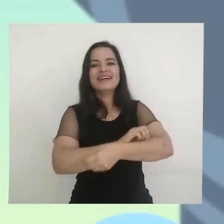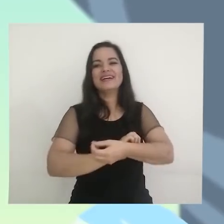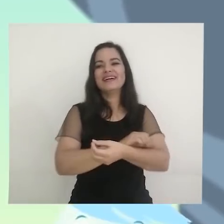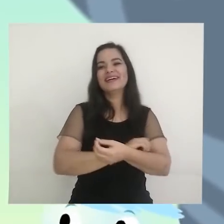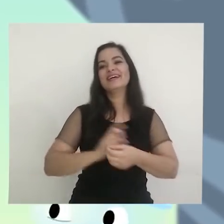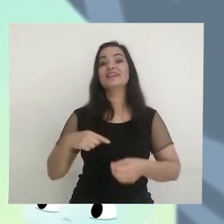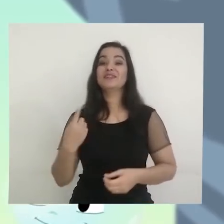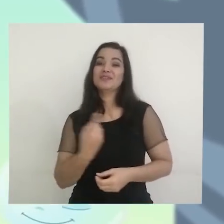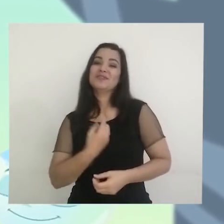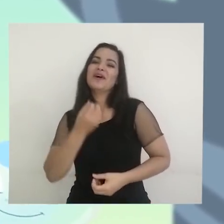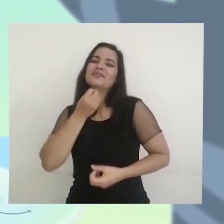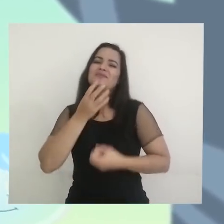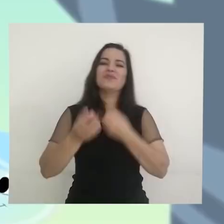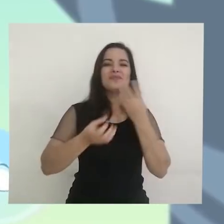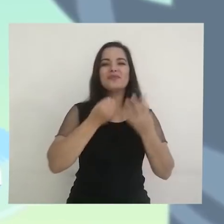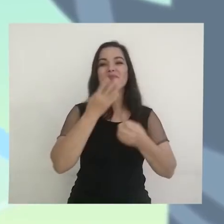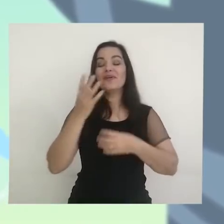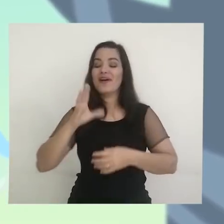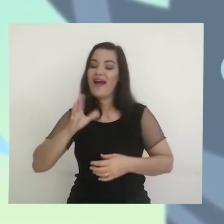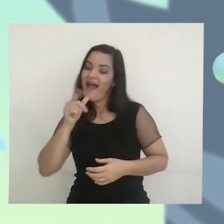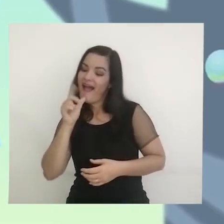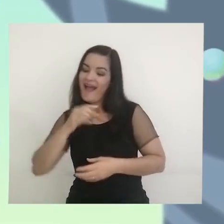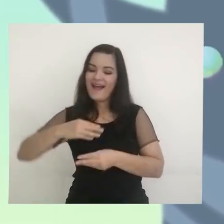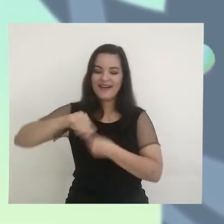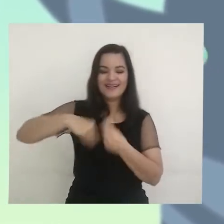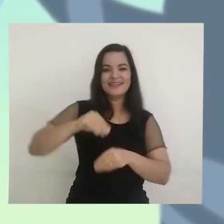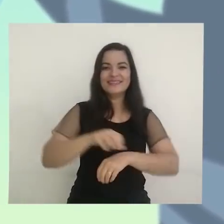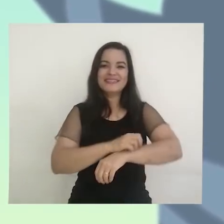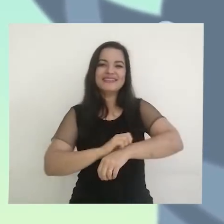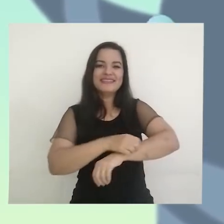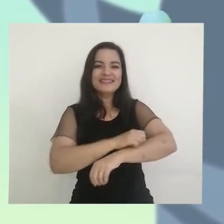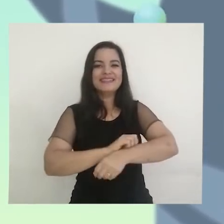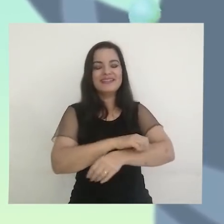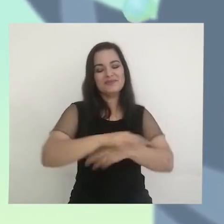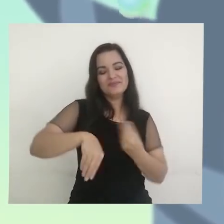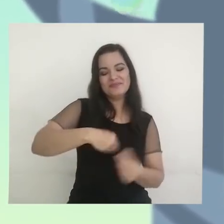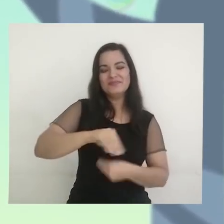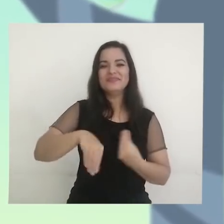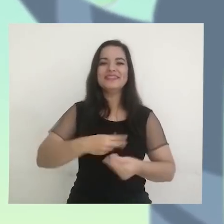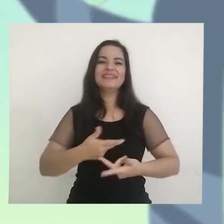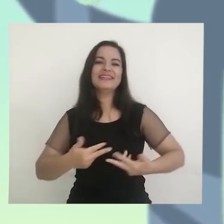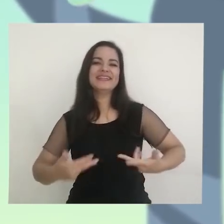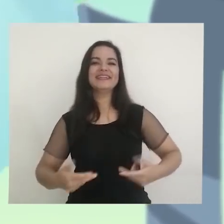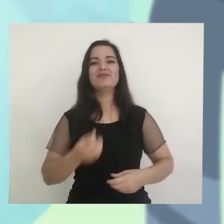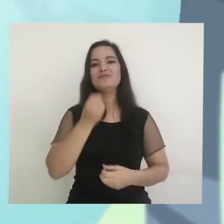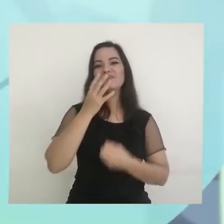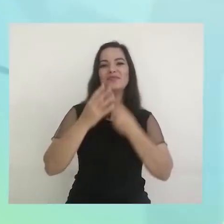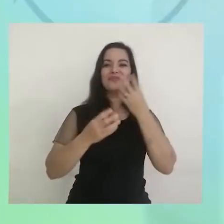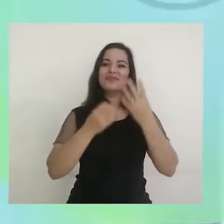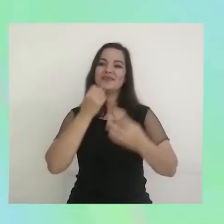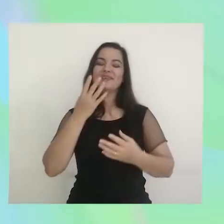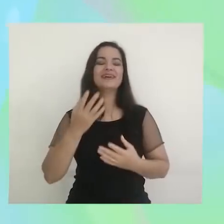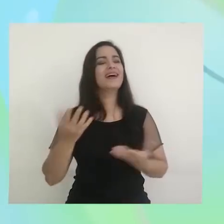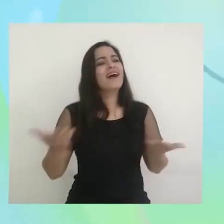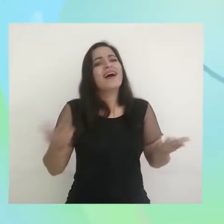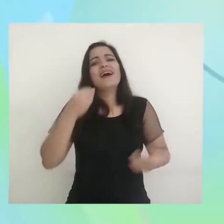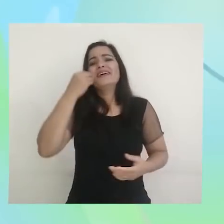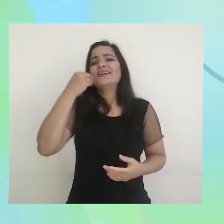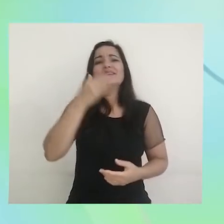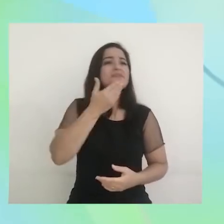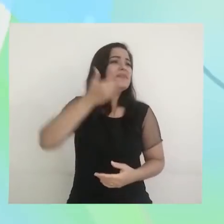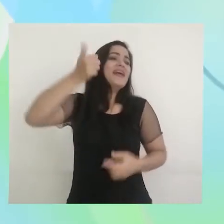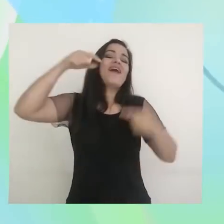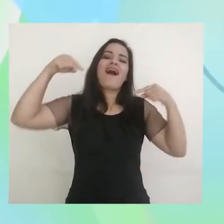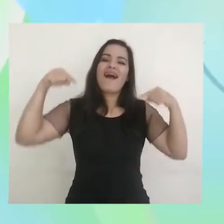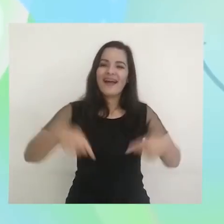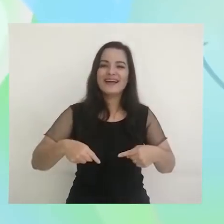bom, bom. Somos feitas de água e sabão. Bom, bom, bom, bom. Essa é a melhor experiência